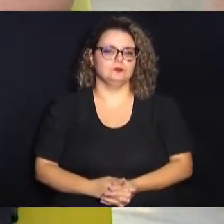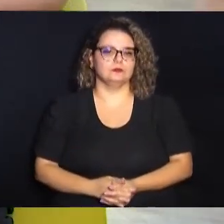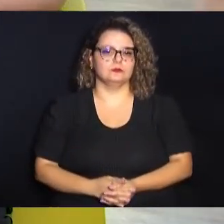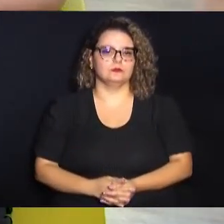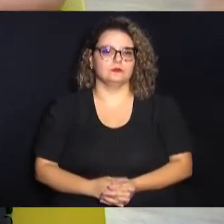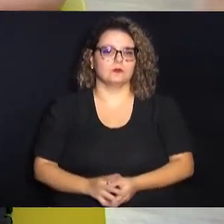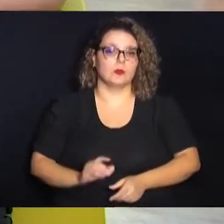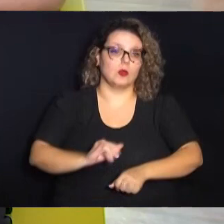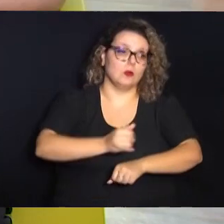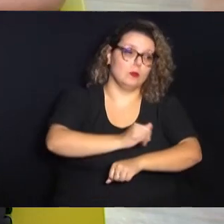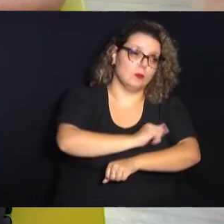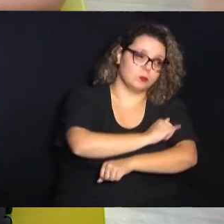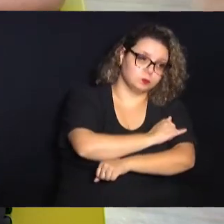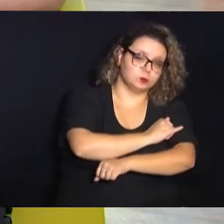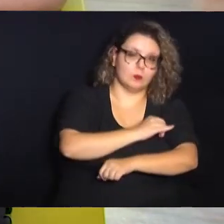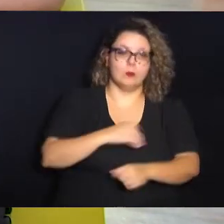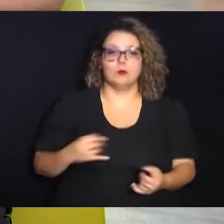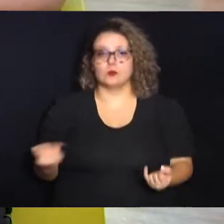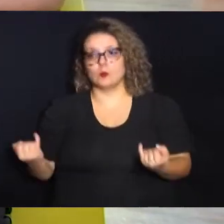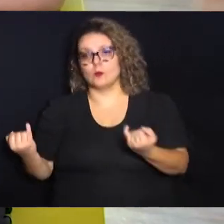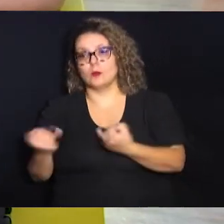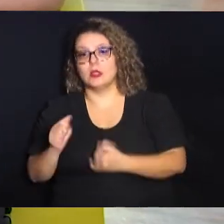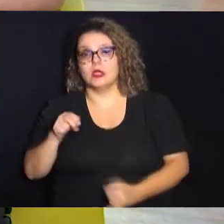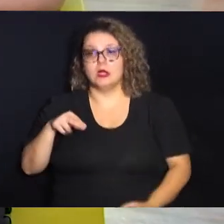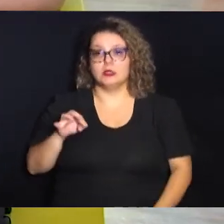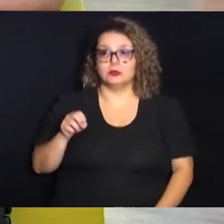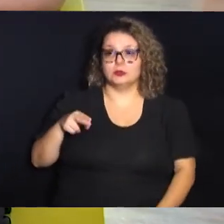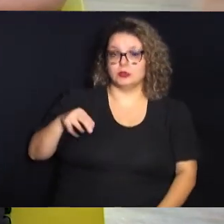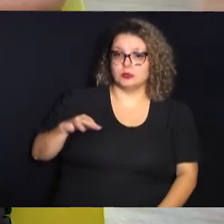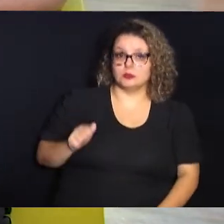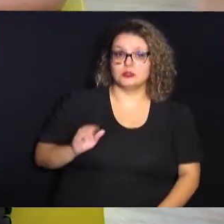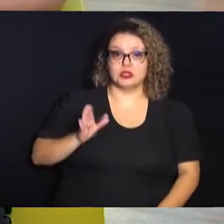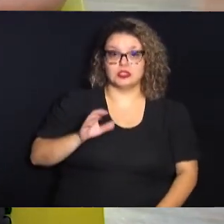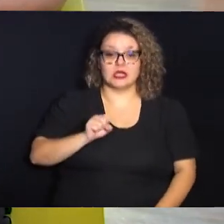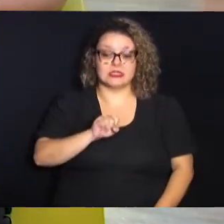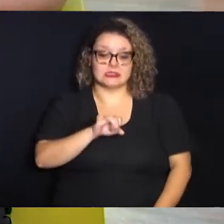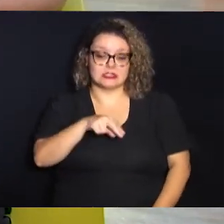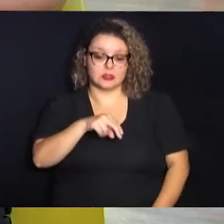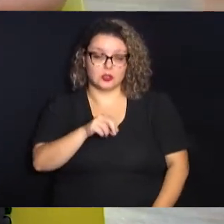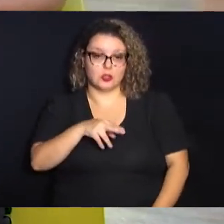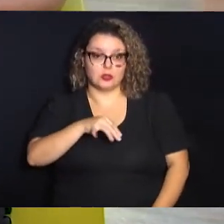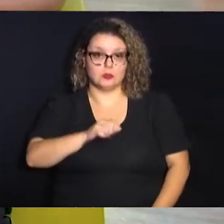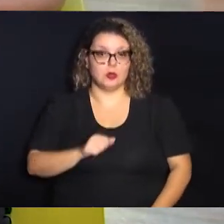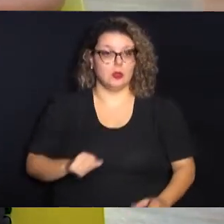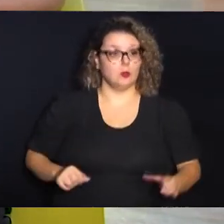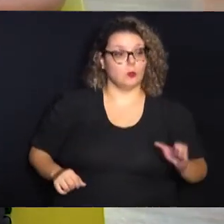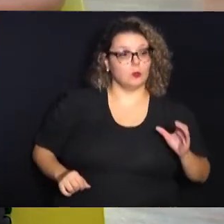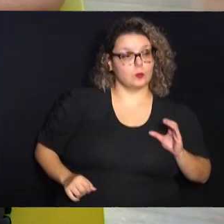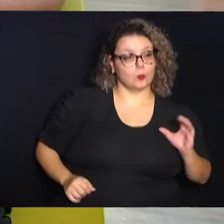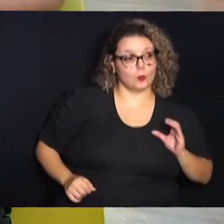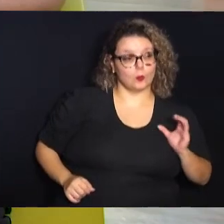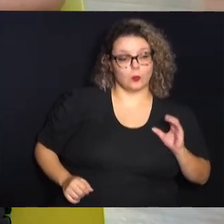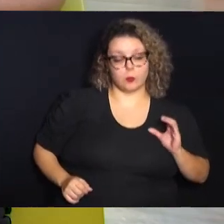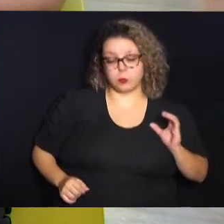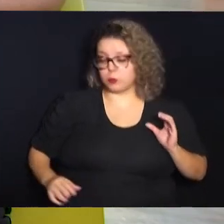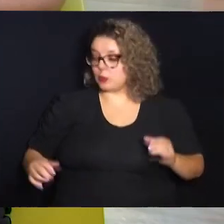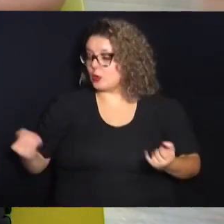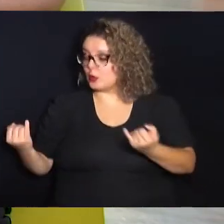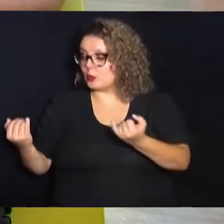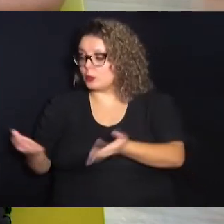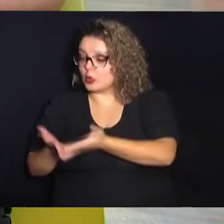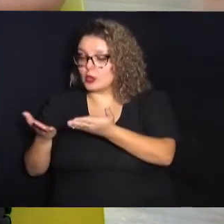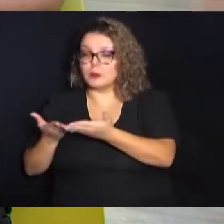gordo, magro, isso de antônimo, já a gente vai para sinônimo. Rico, pobre,